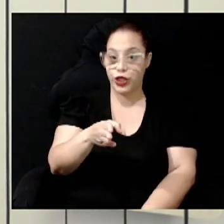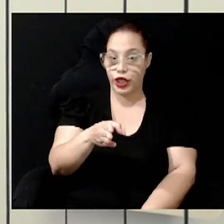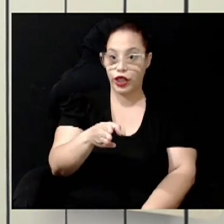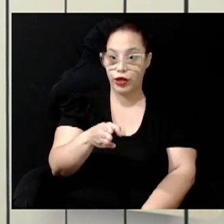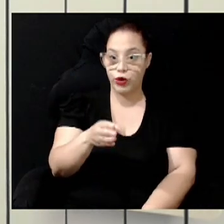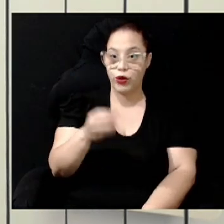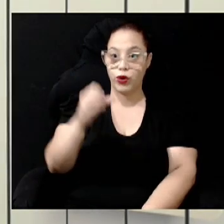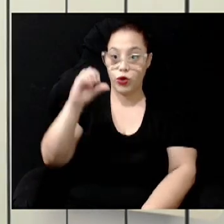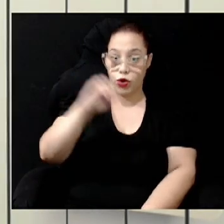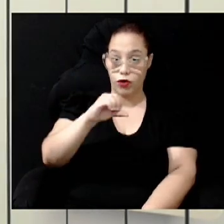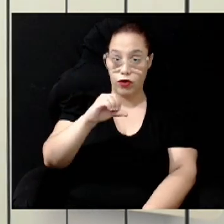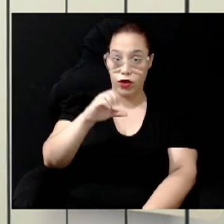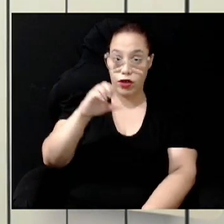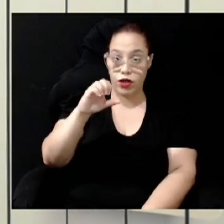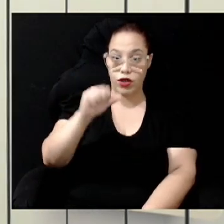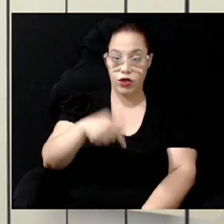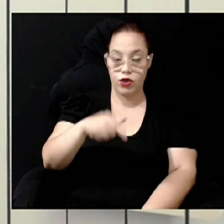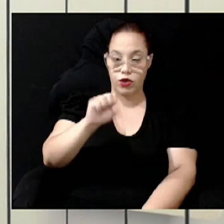no